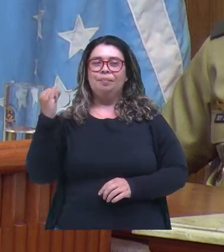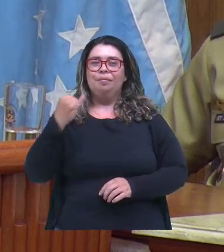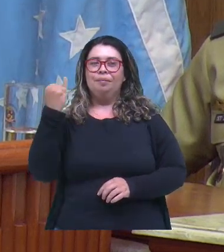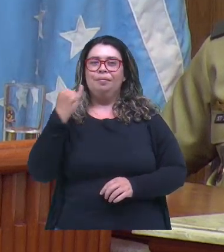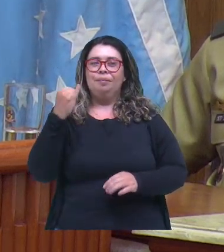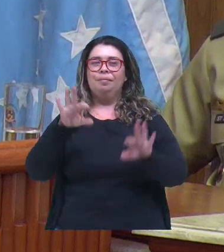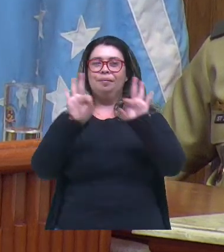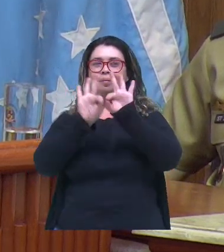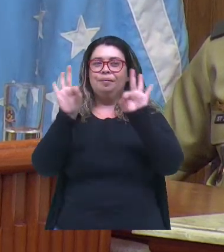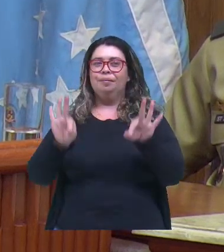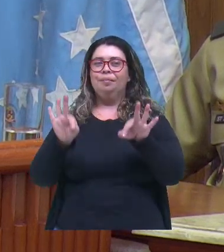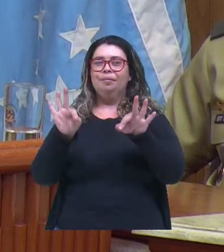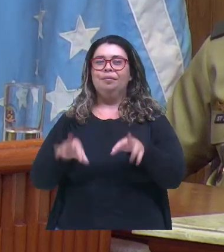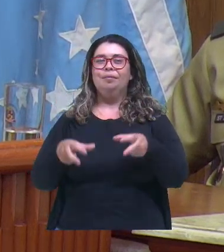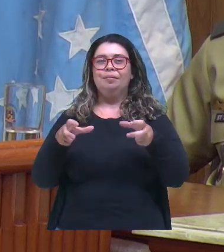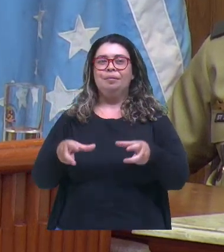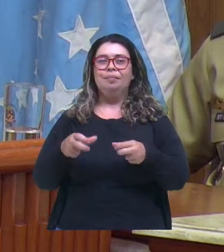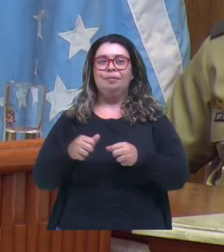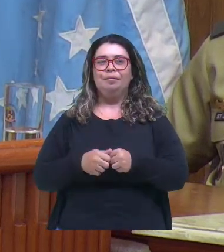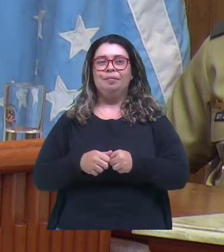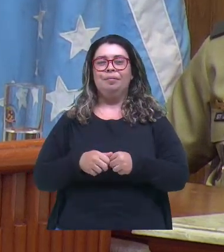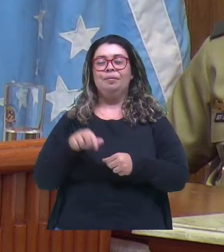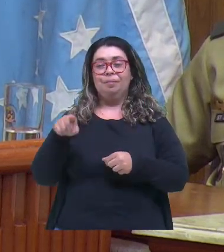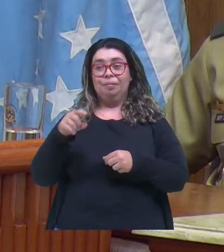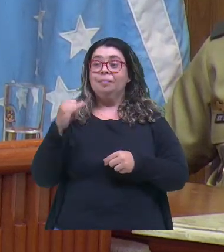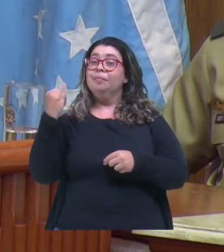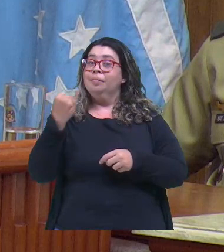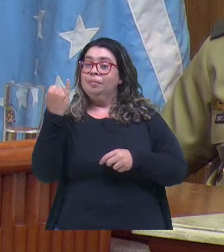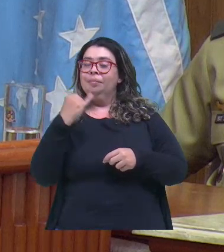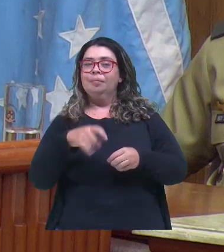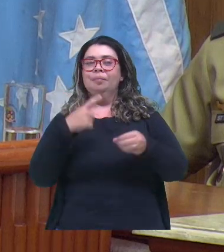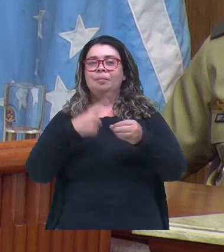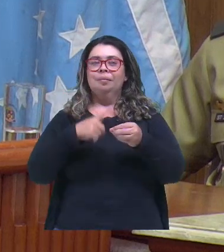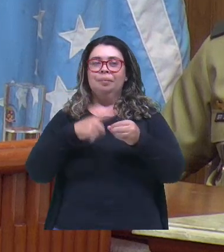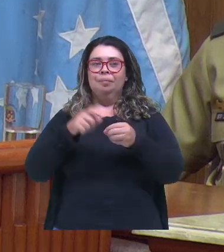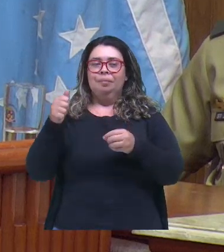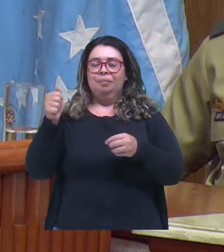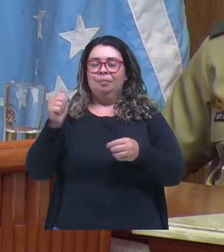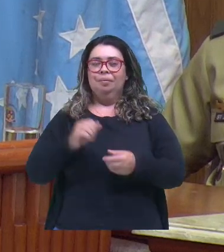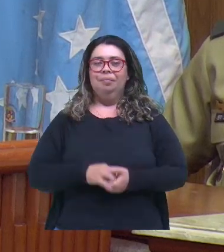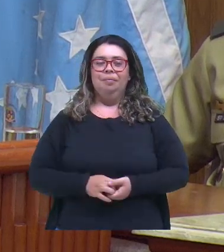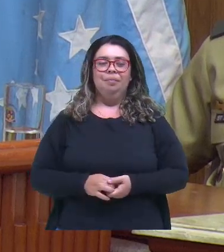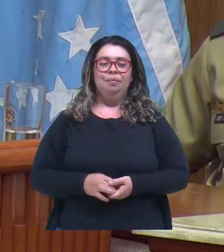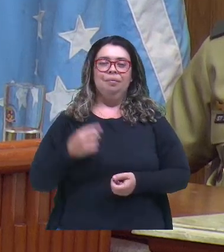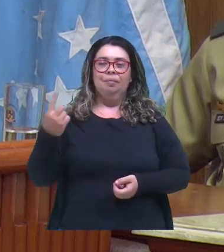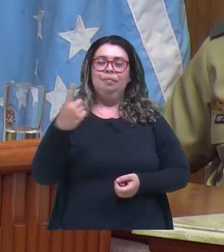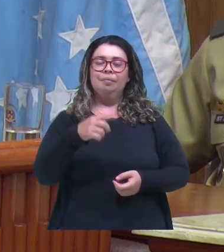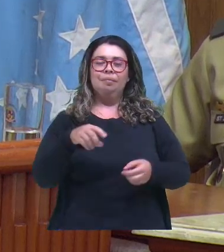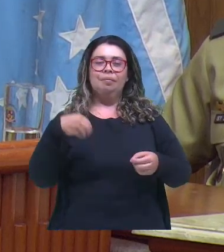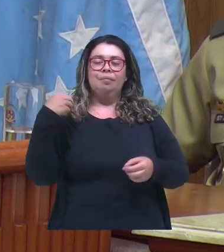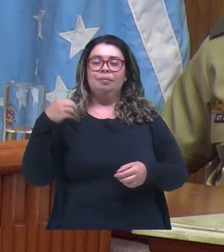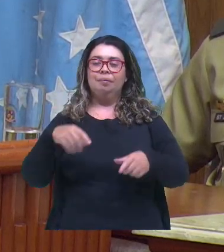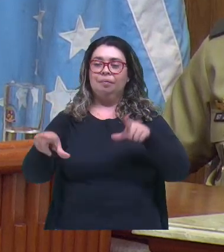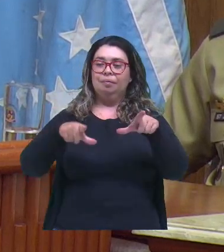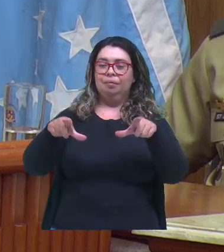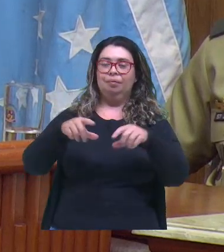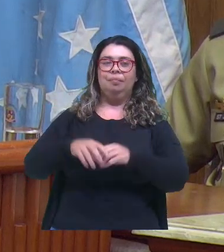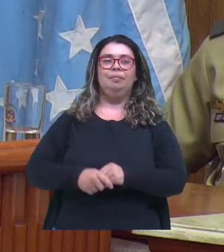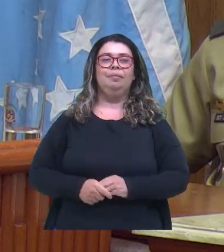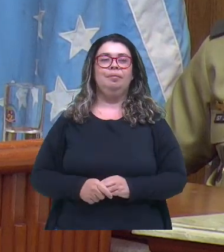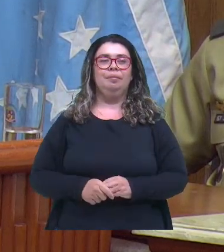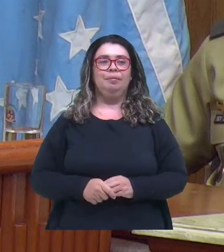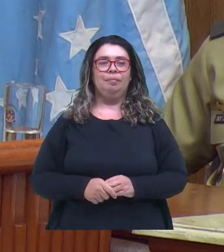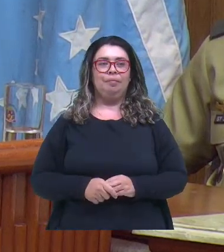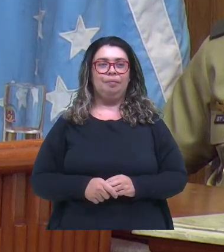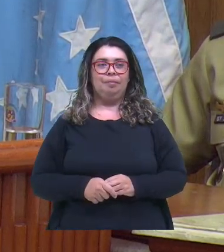Câmara Municipal. Vocês são destaques na cidade de Assis, cada um na sua área de atuação, cada um no seu segmento.